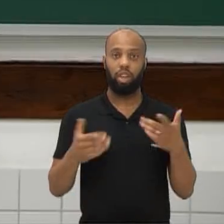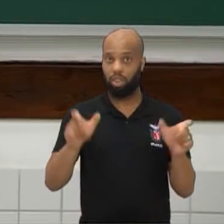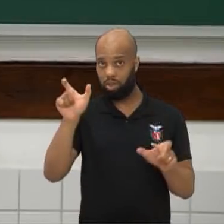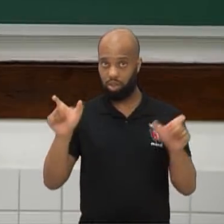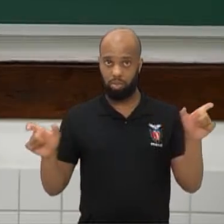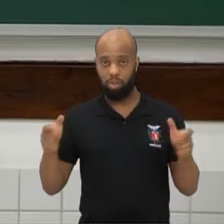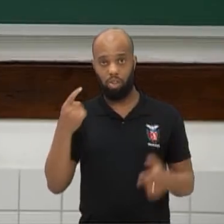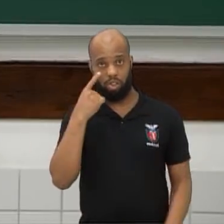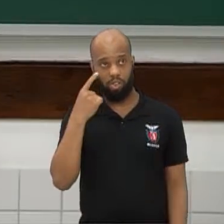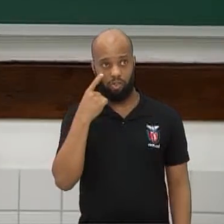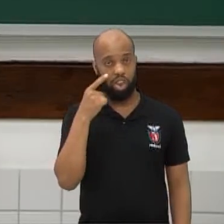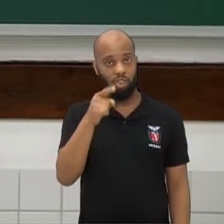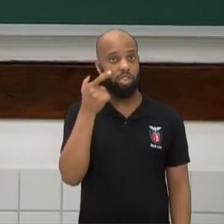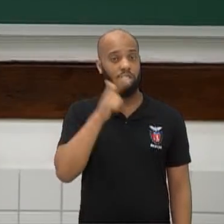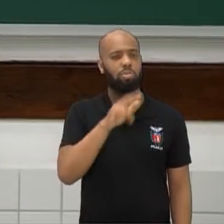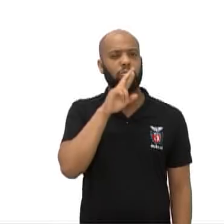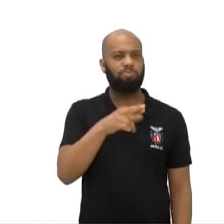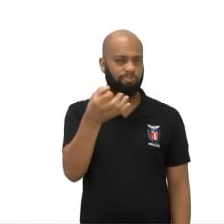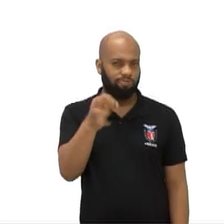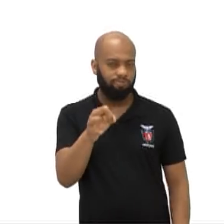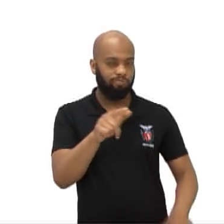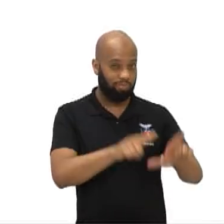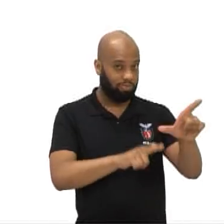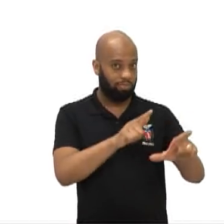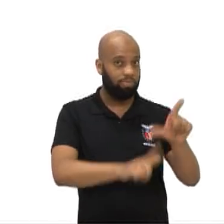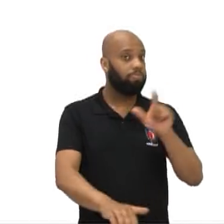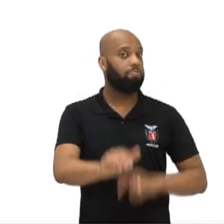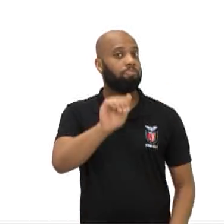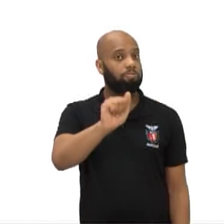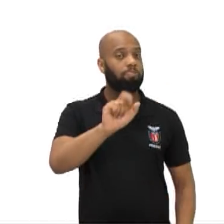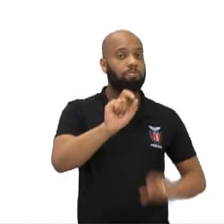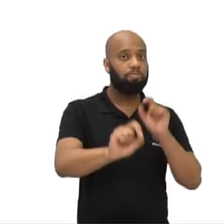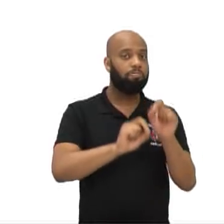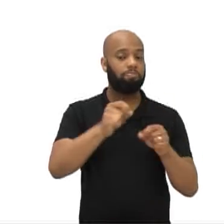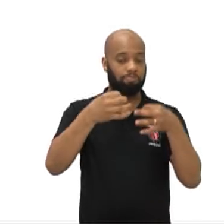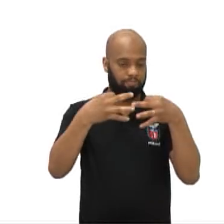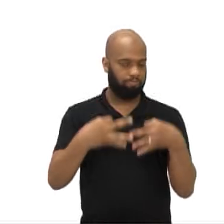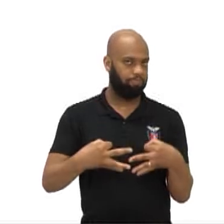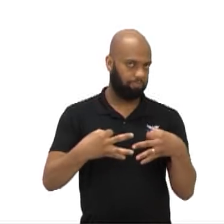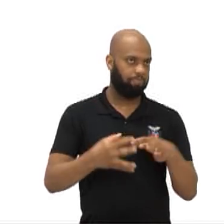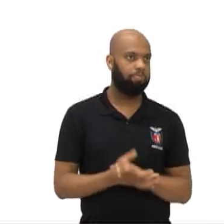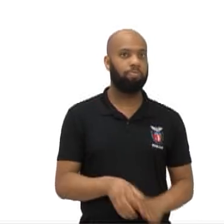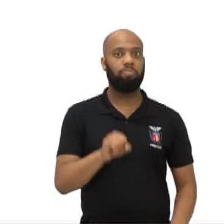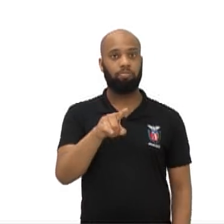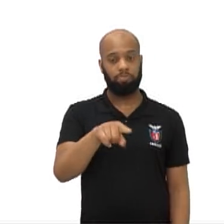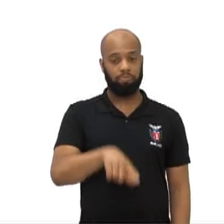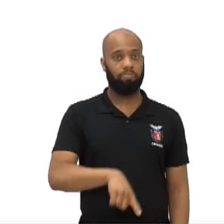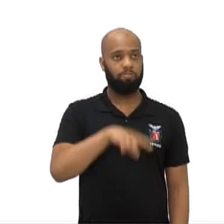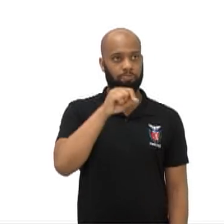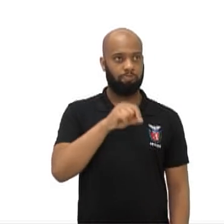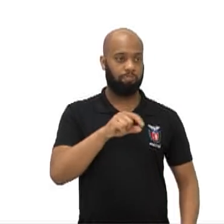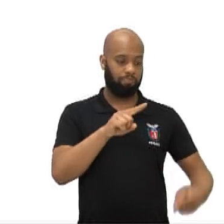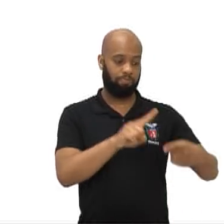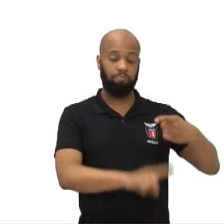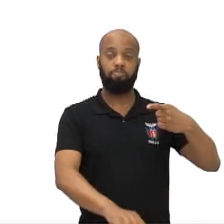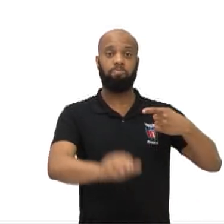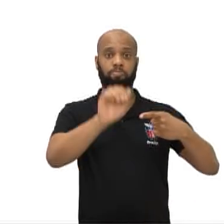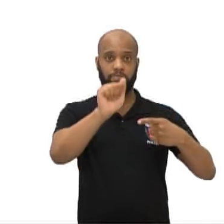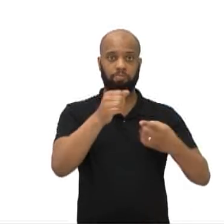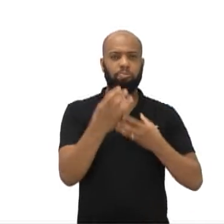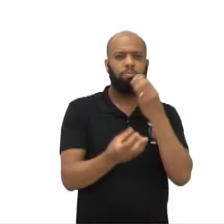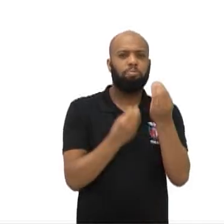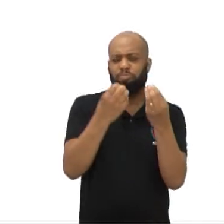Então, pessoal, olha lá, acertou quem marcou na letra A, né, como alternativa correta, né? Quem considerou a letra A. Então, como que a